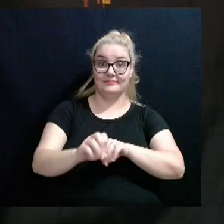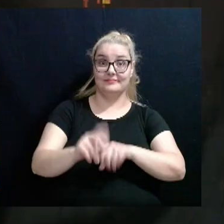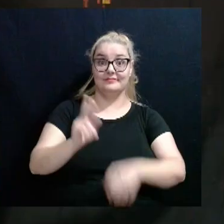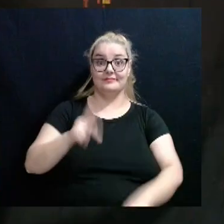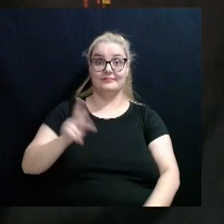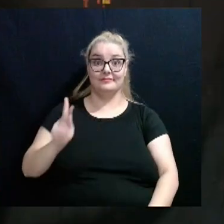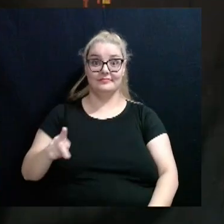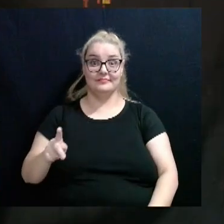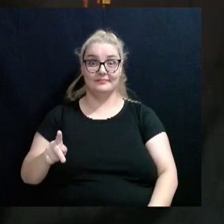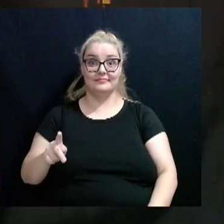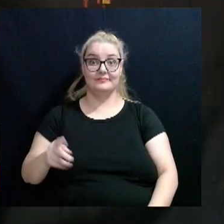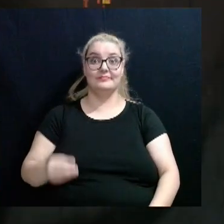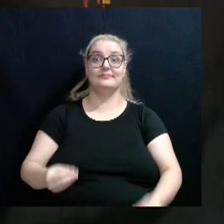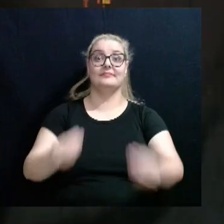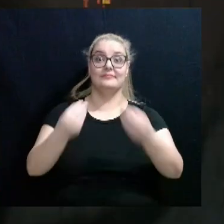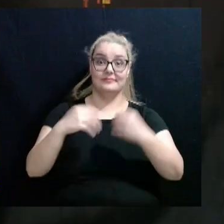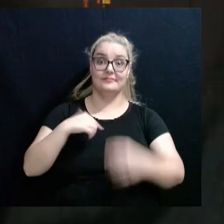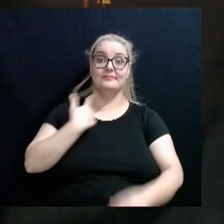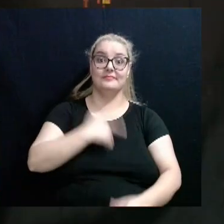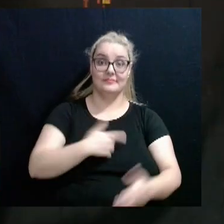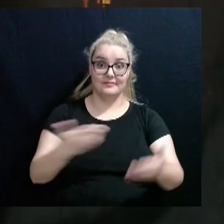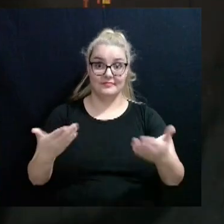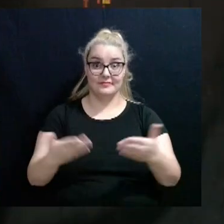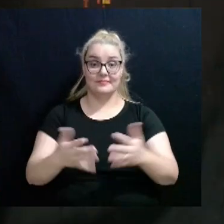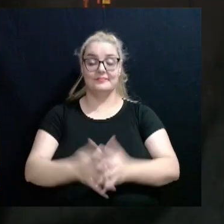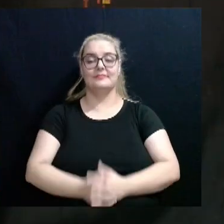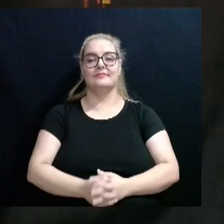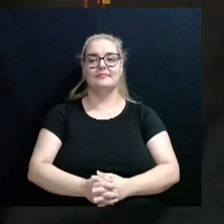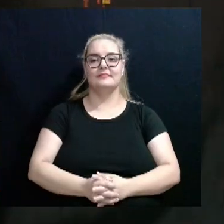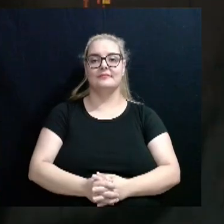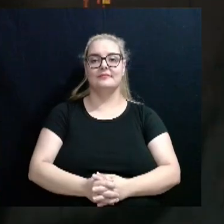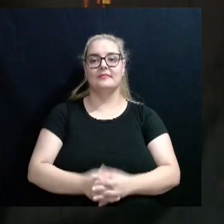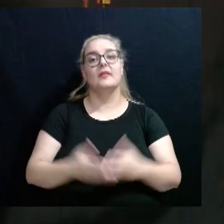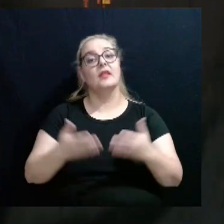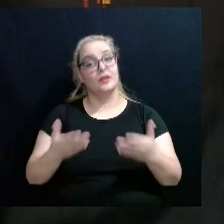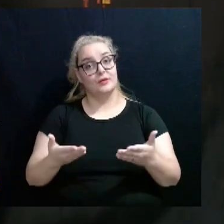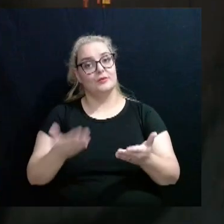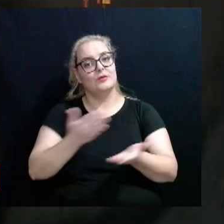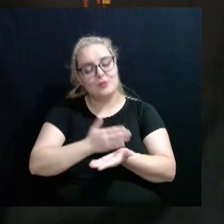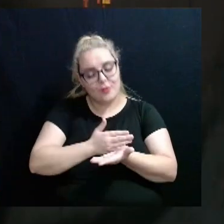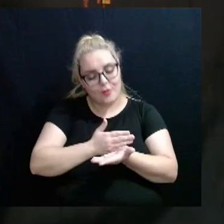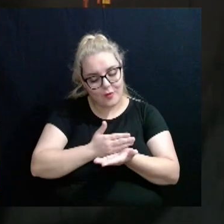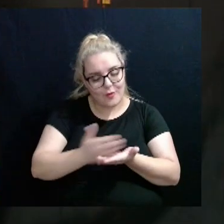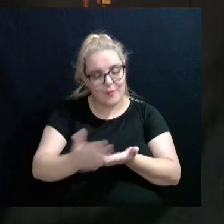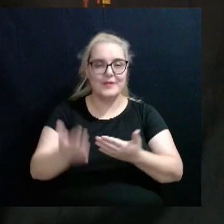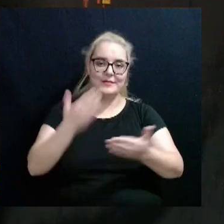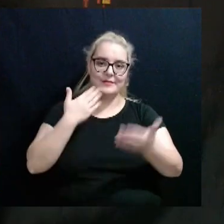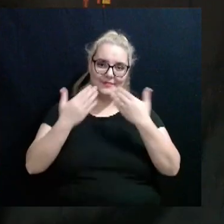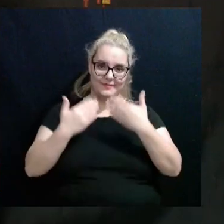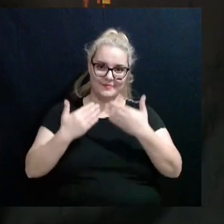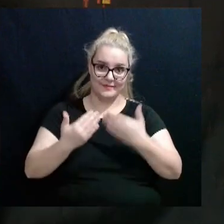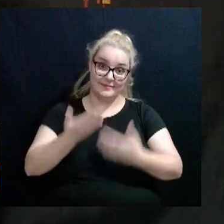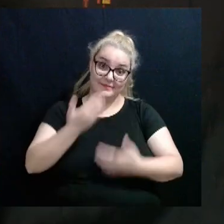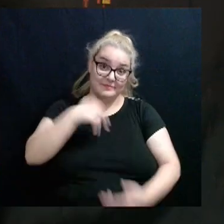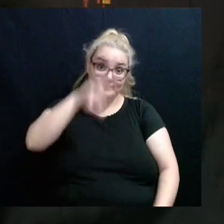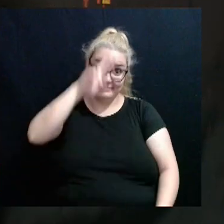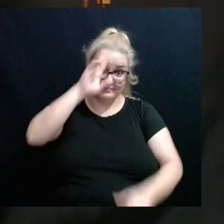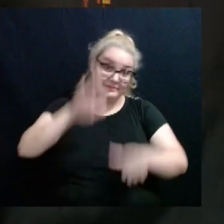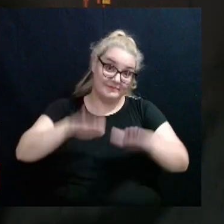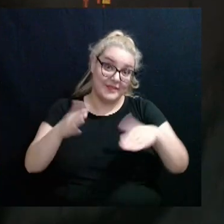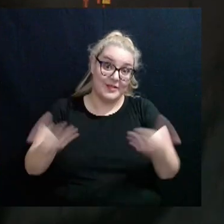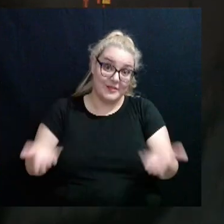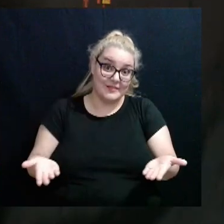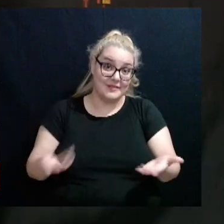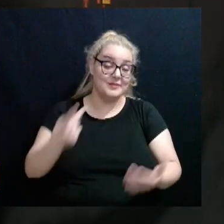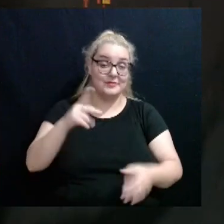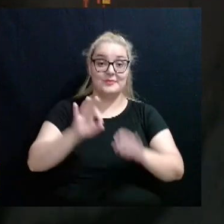trouxe para a gente agora, e que isso sirva de início para uma conversa de almoço, de repente, né? Com a sua família.